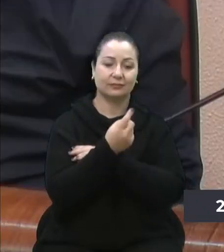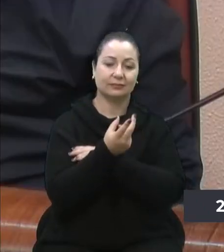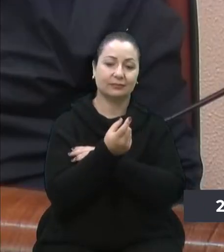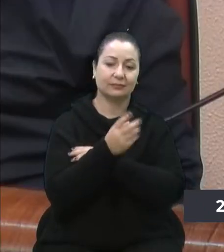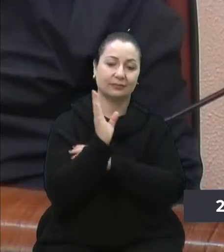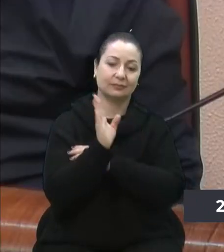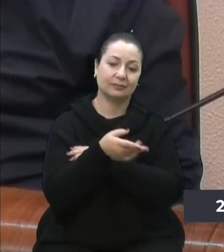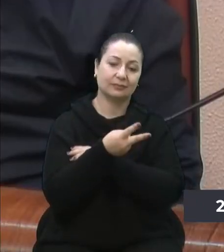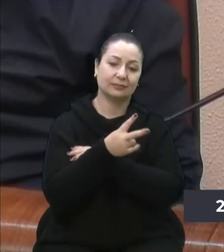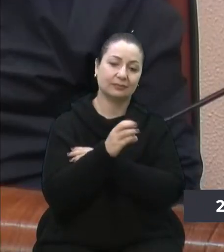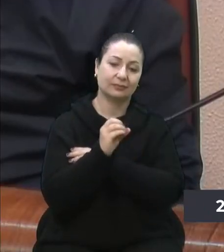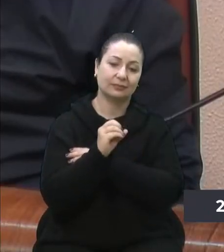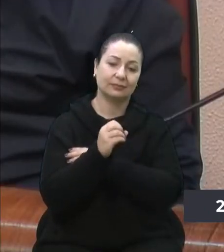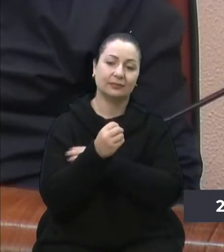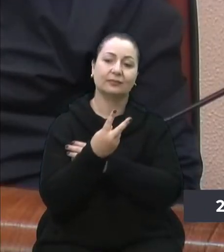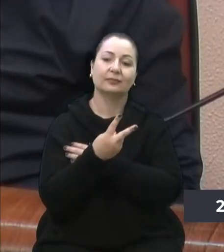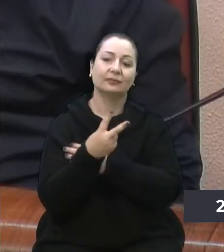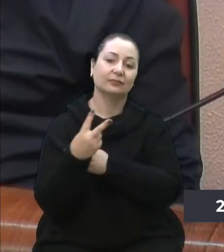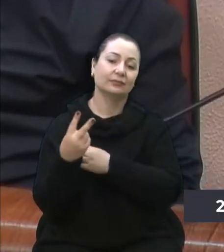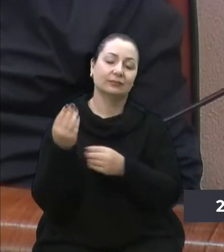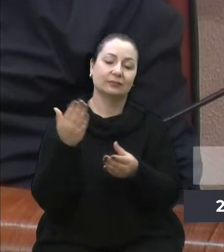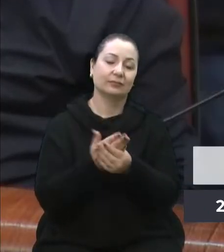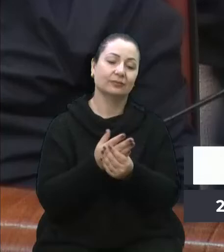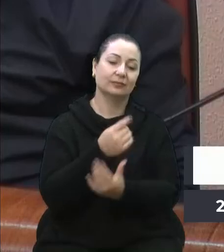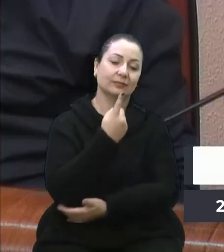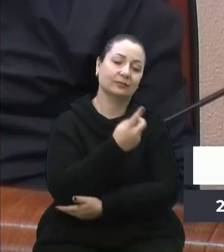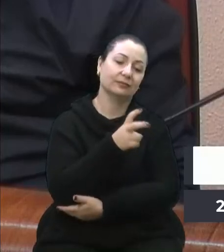12/2022, contido no processo número